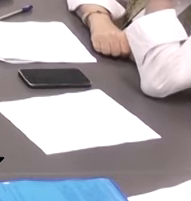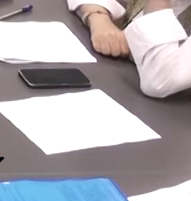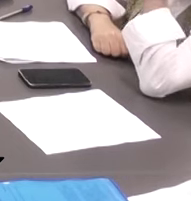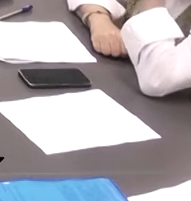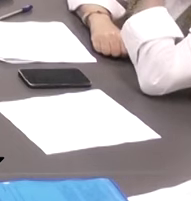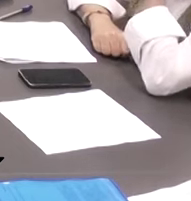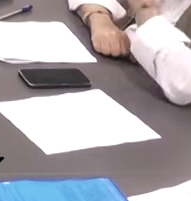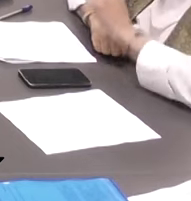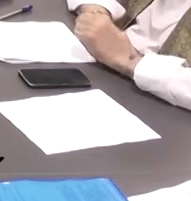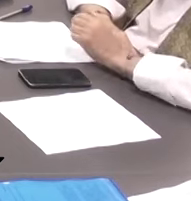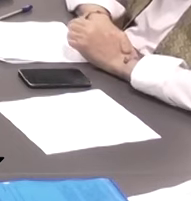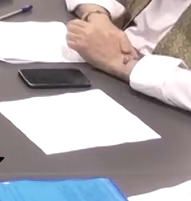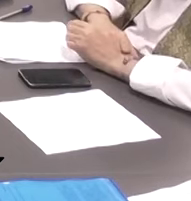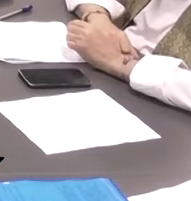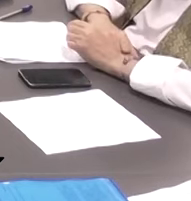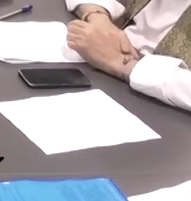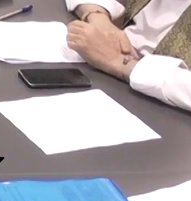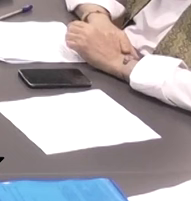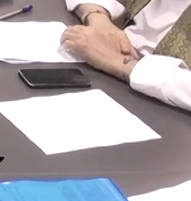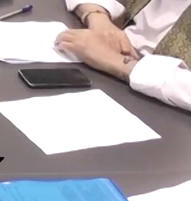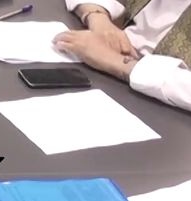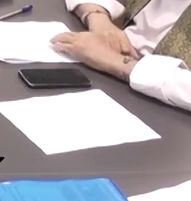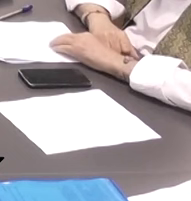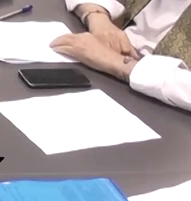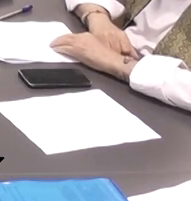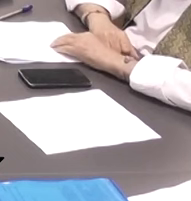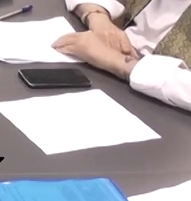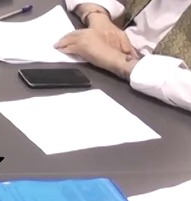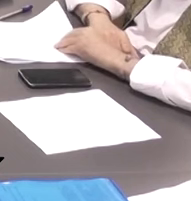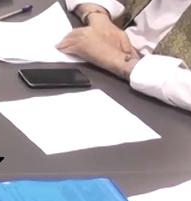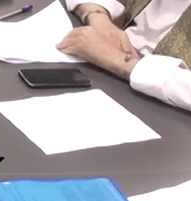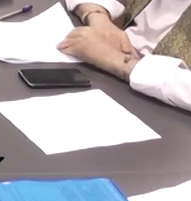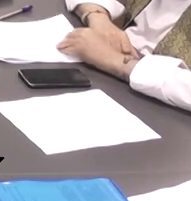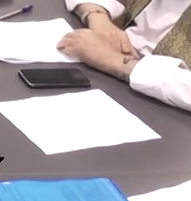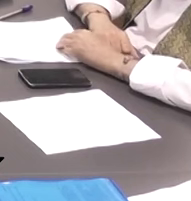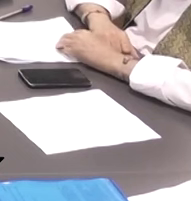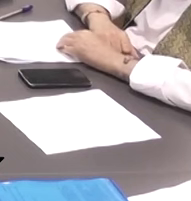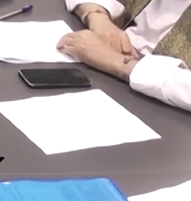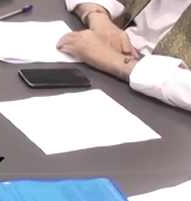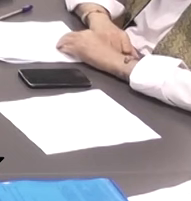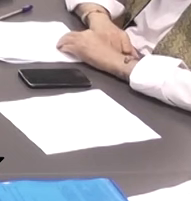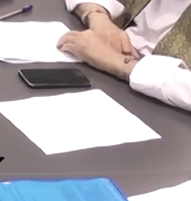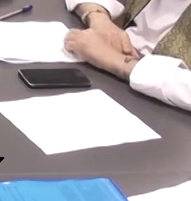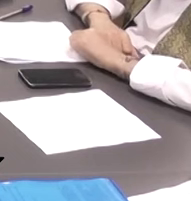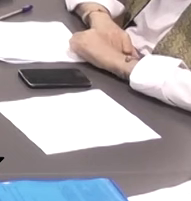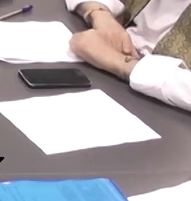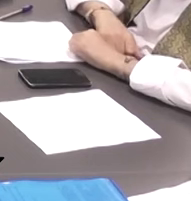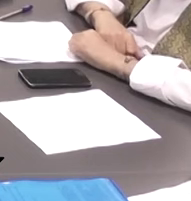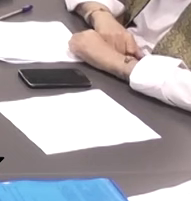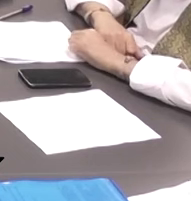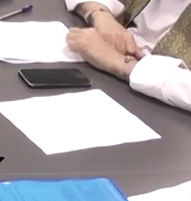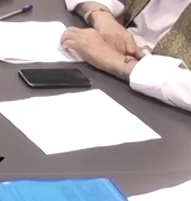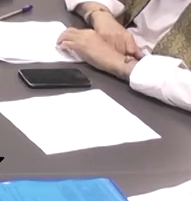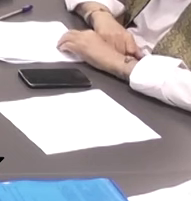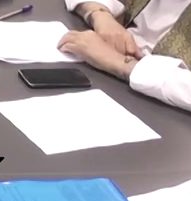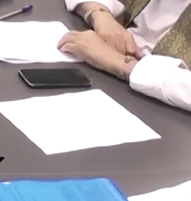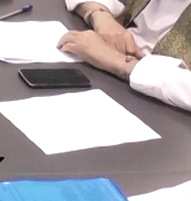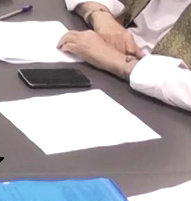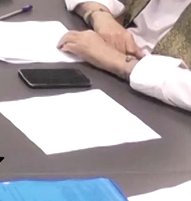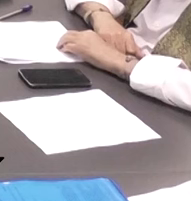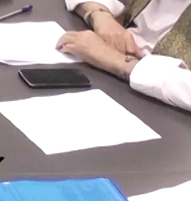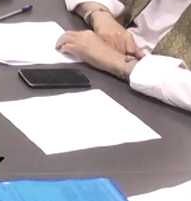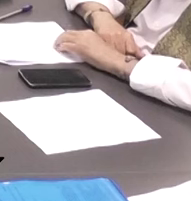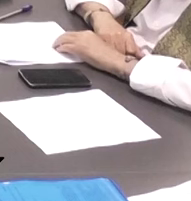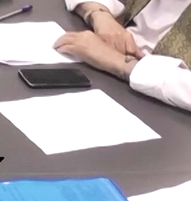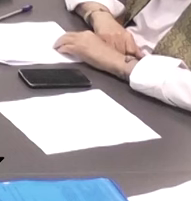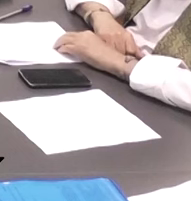Serafini. Vou me solidarizar com o nosso companheiro Cozzolino. Vou acompanhar o voto oficial. Pela constitucionalidade. Deputado